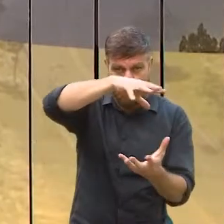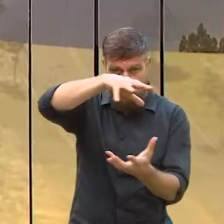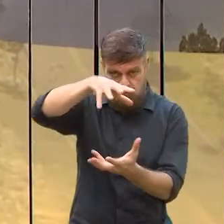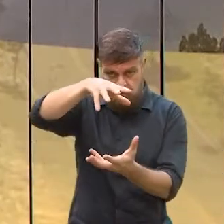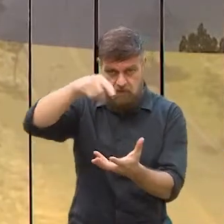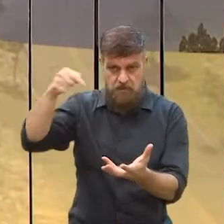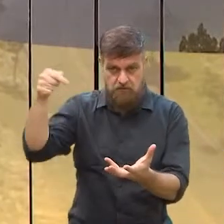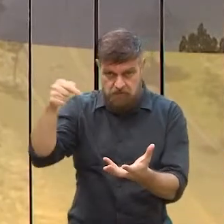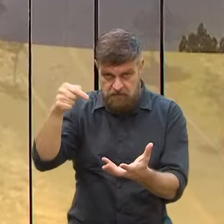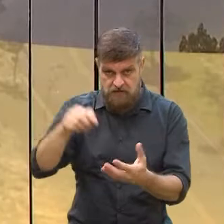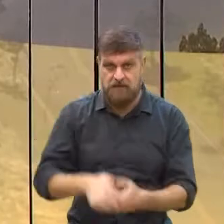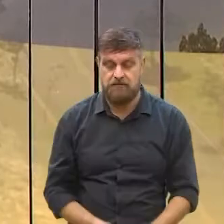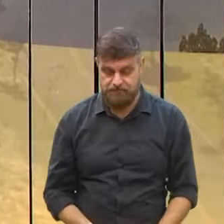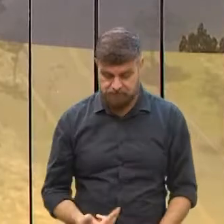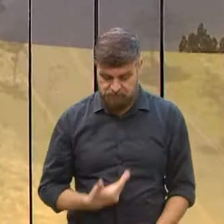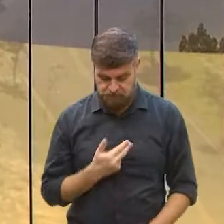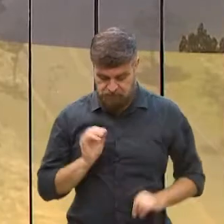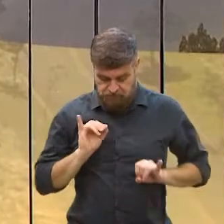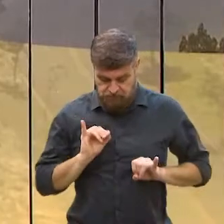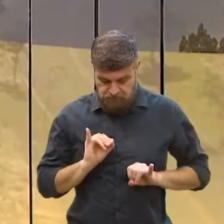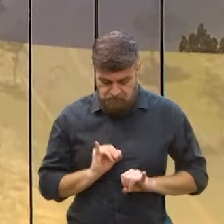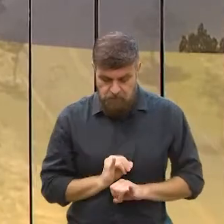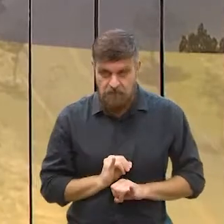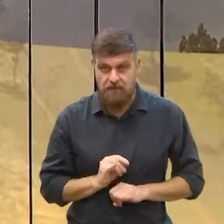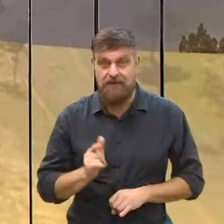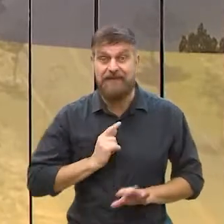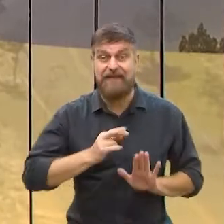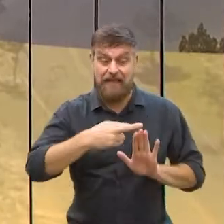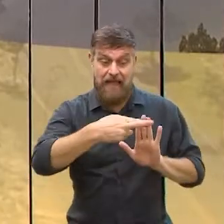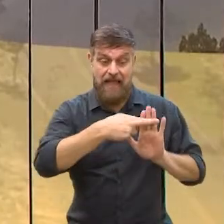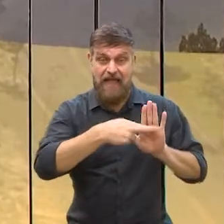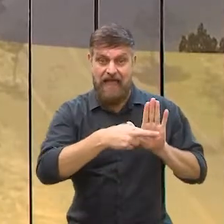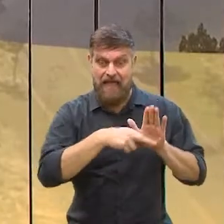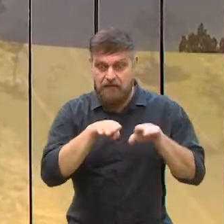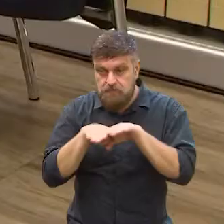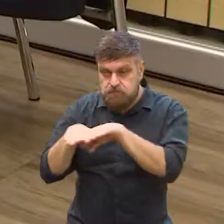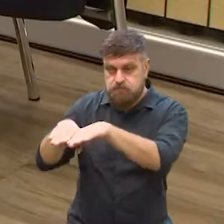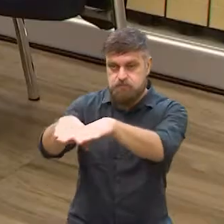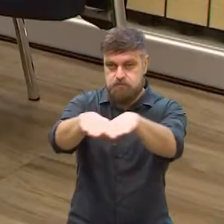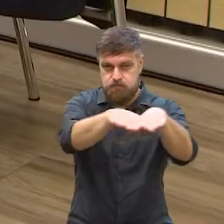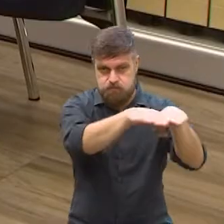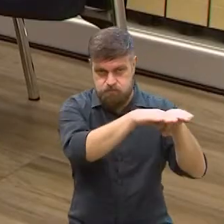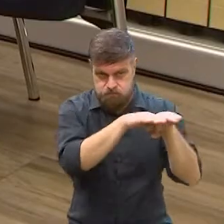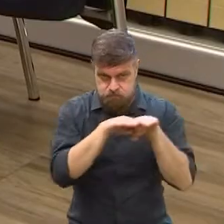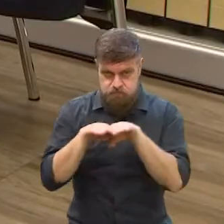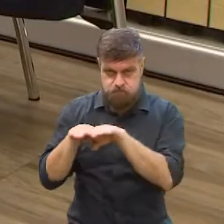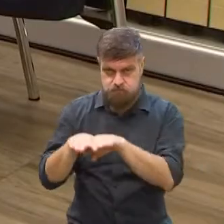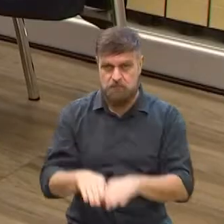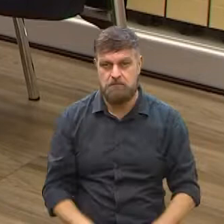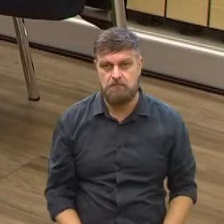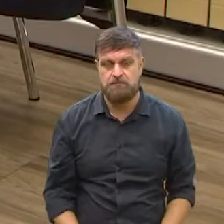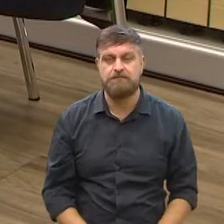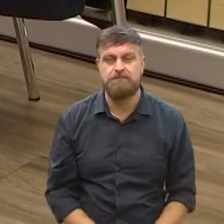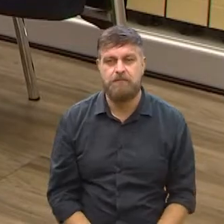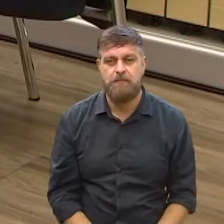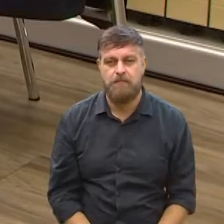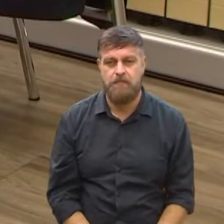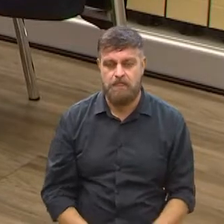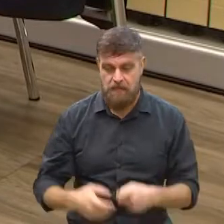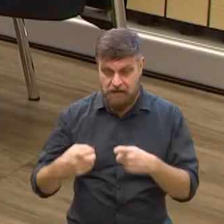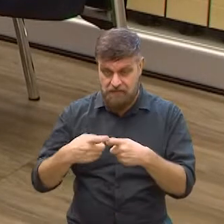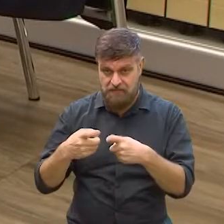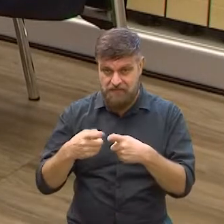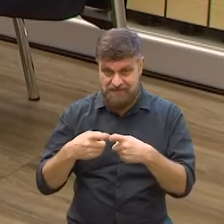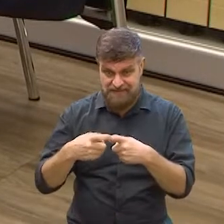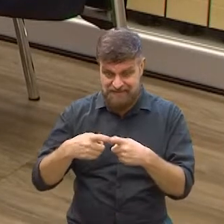trabalha em cima da cirurgia da obesidade através de regras, são normas. Isso é um consenso. É consenso. Então, a medicina